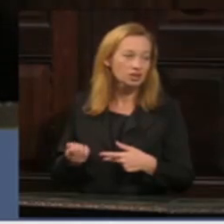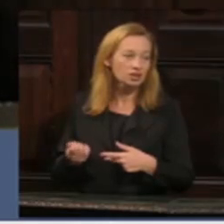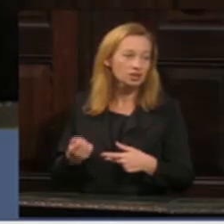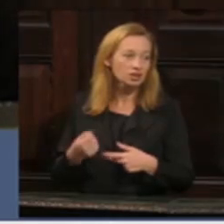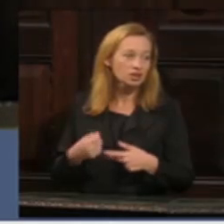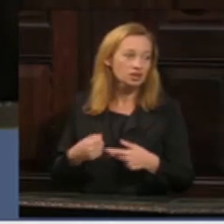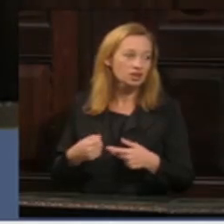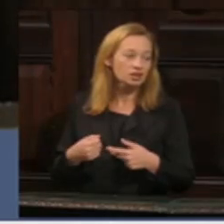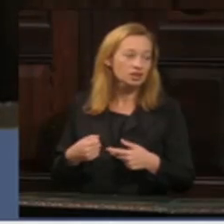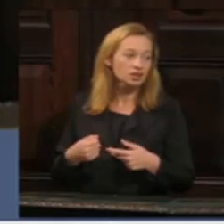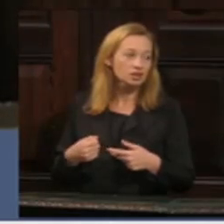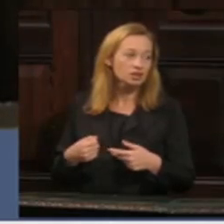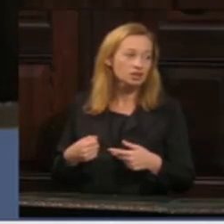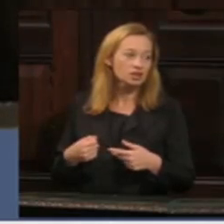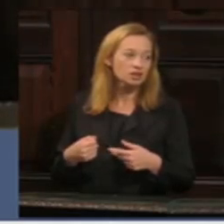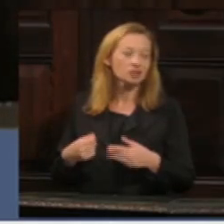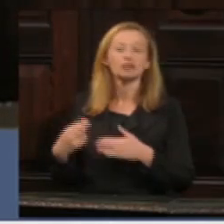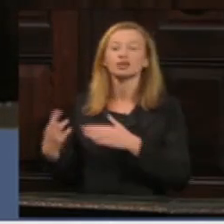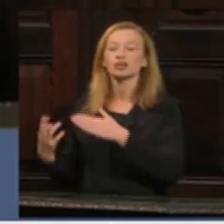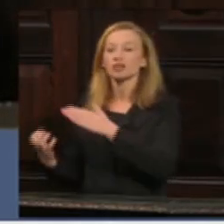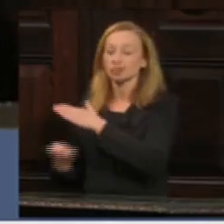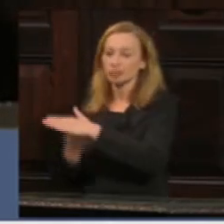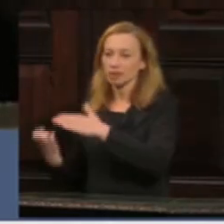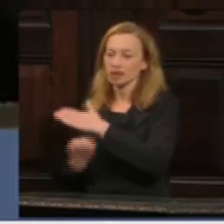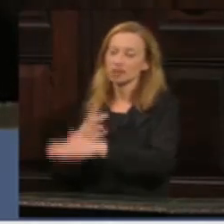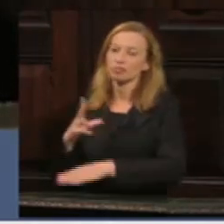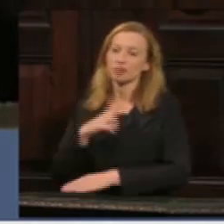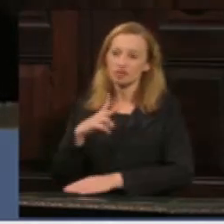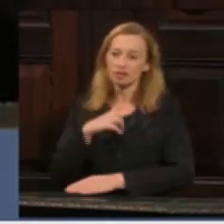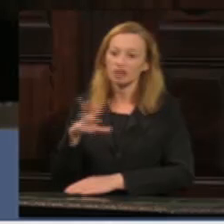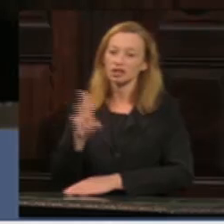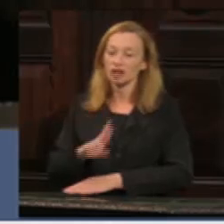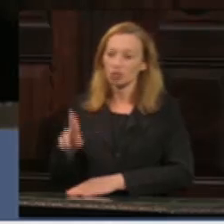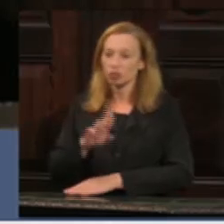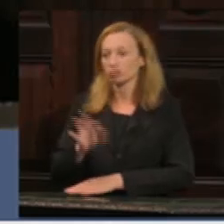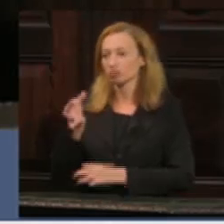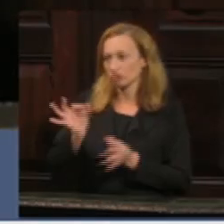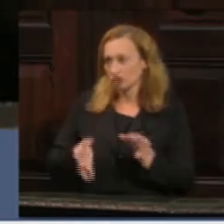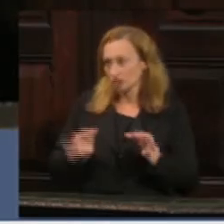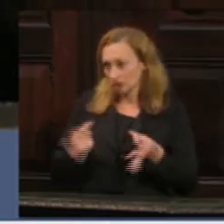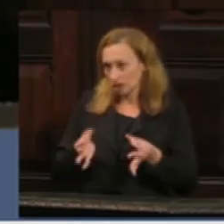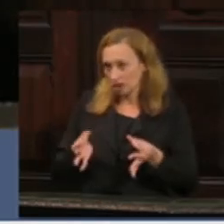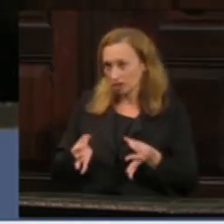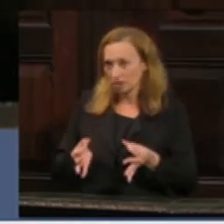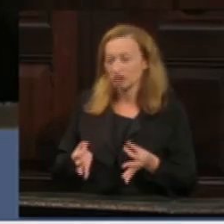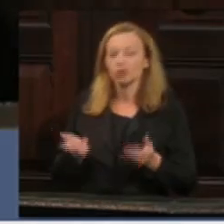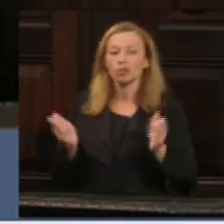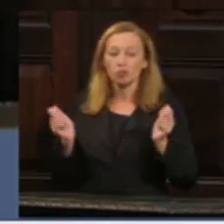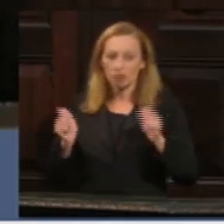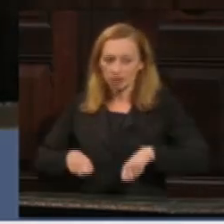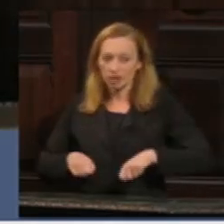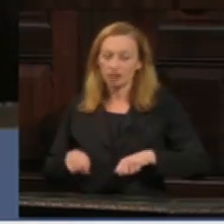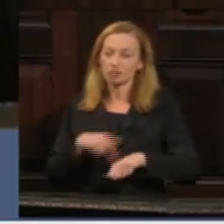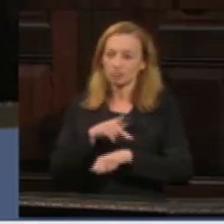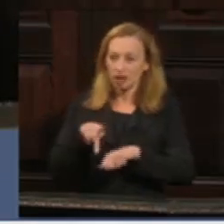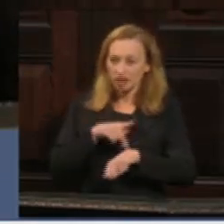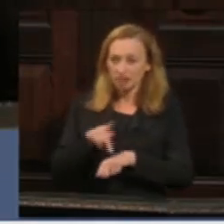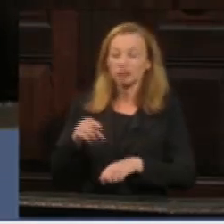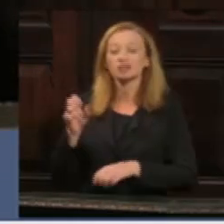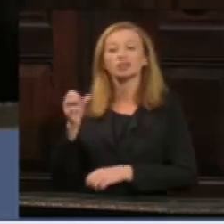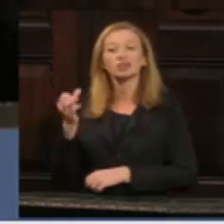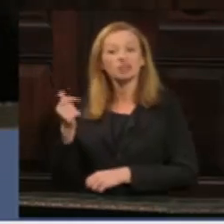derivadas e também ao seu uso correto nas políticas de competência do Estado.